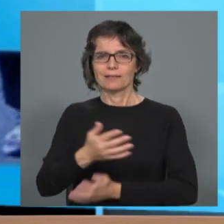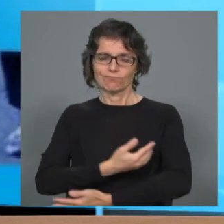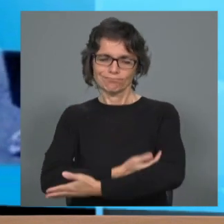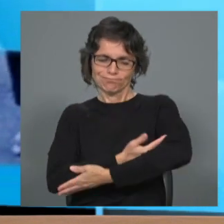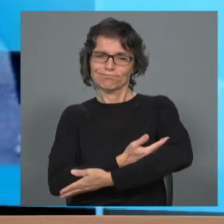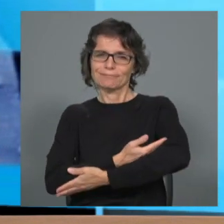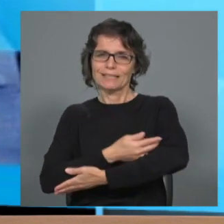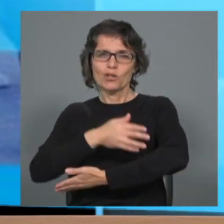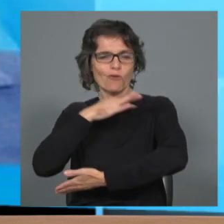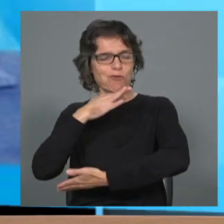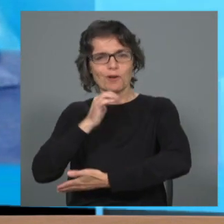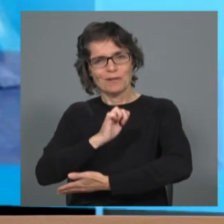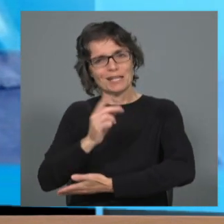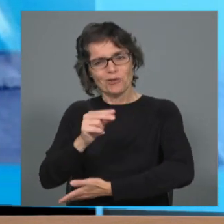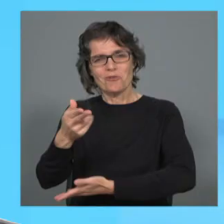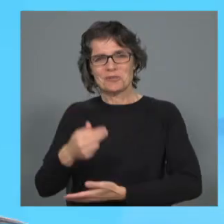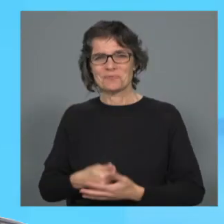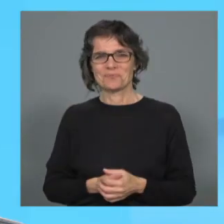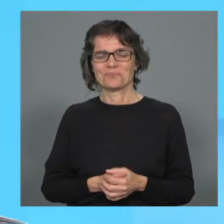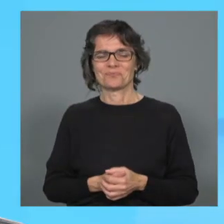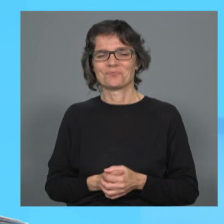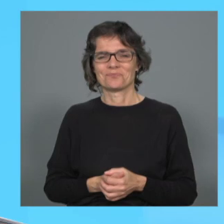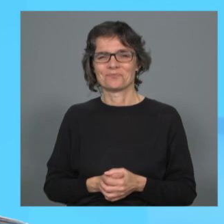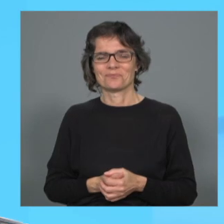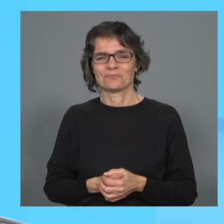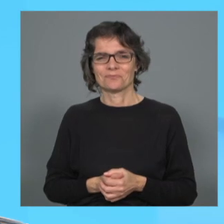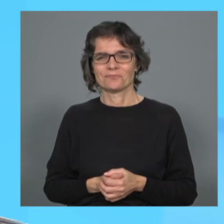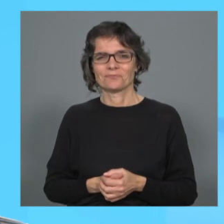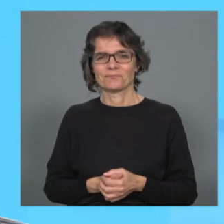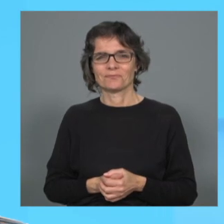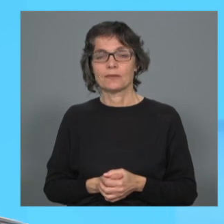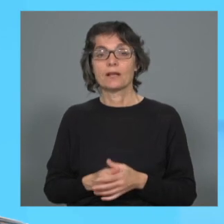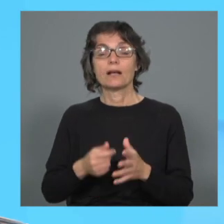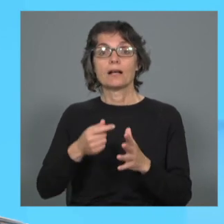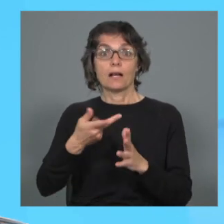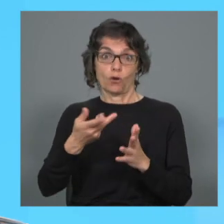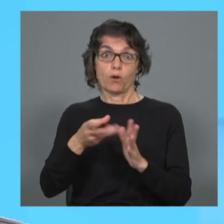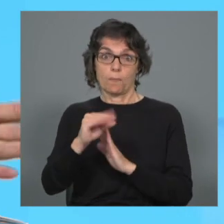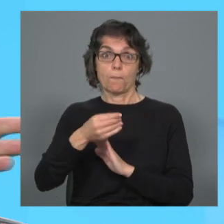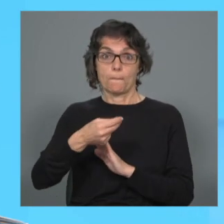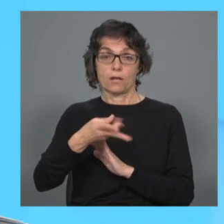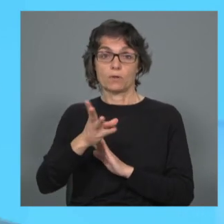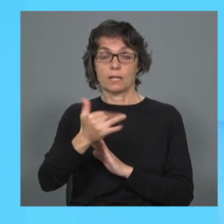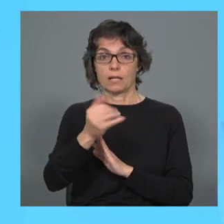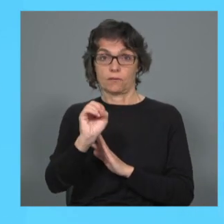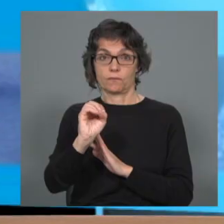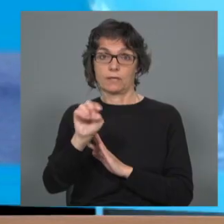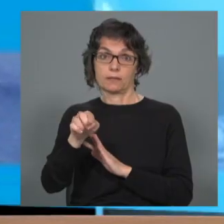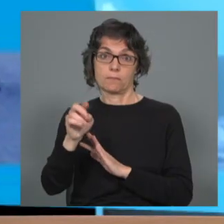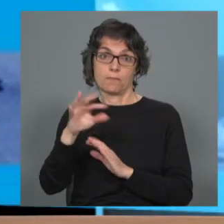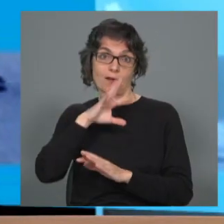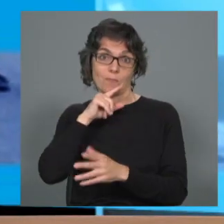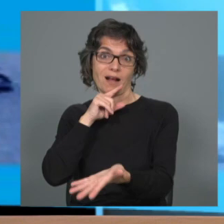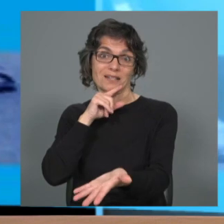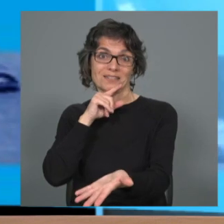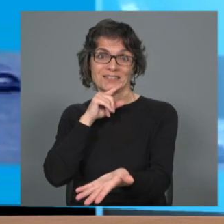nesta nova família que formaram. E o número de mais de 20 mil mães, enfim, é o que está na história destes 30 anos? O